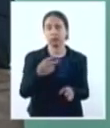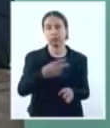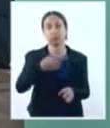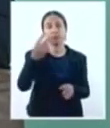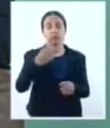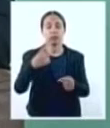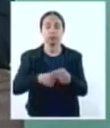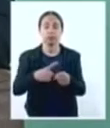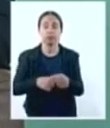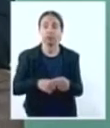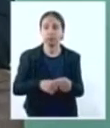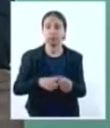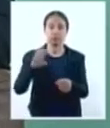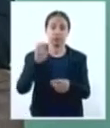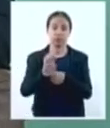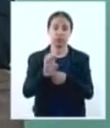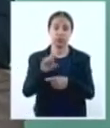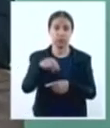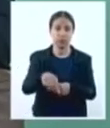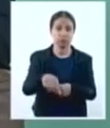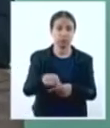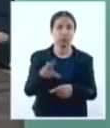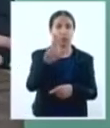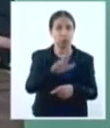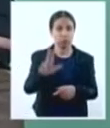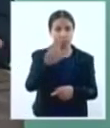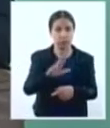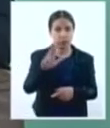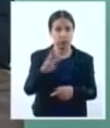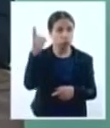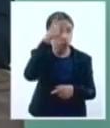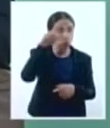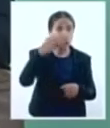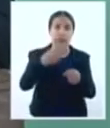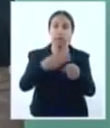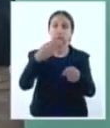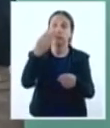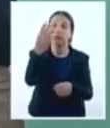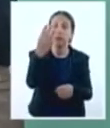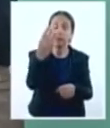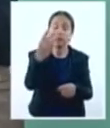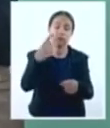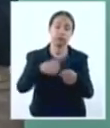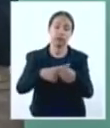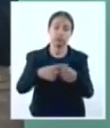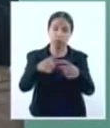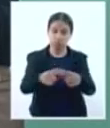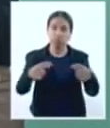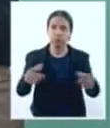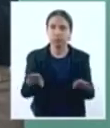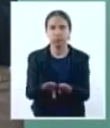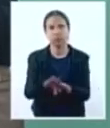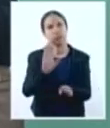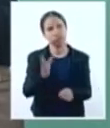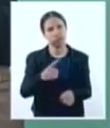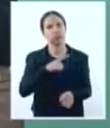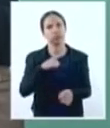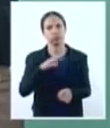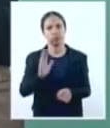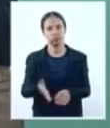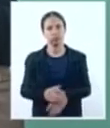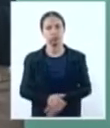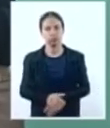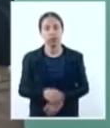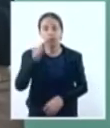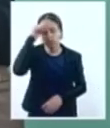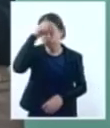E as outras três maiores também já contam com essa ferramenta. Então, a grande dificuldade que a gente está tendo, e que eu também não acho que